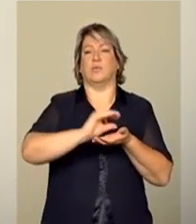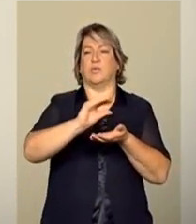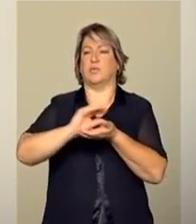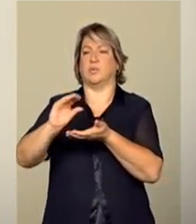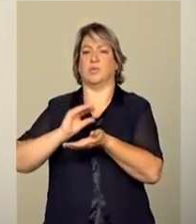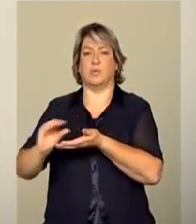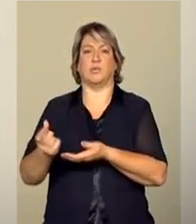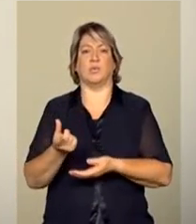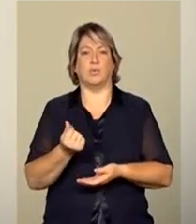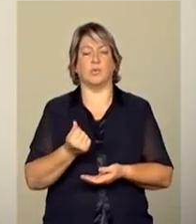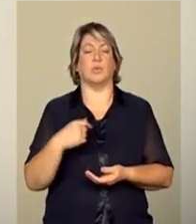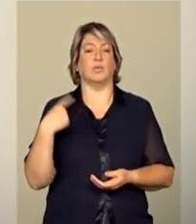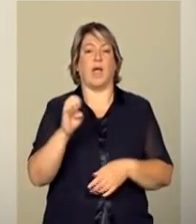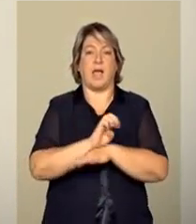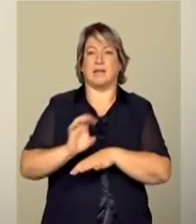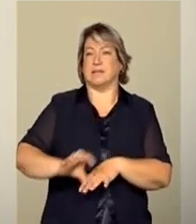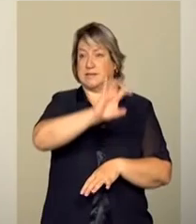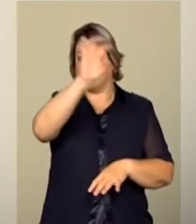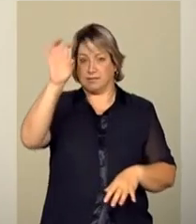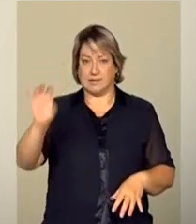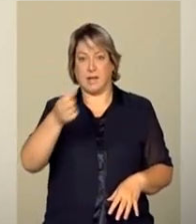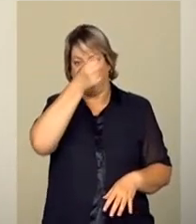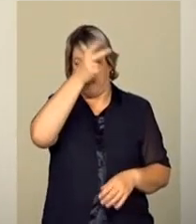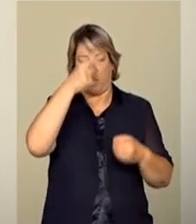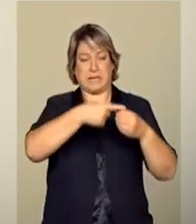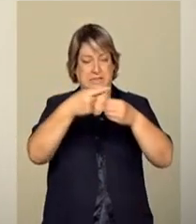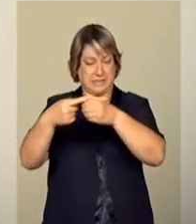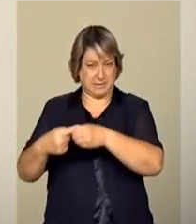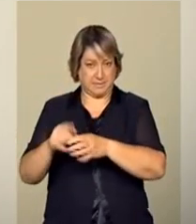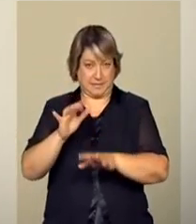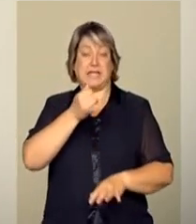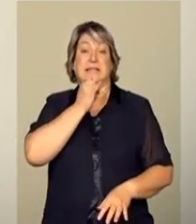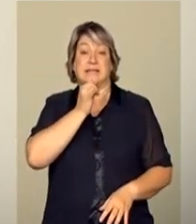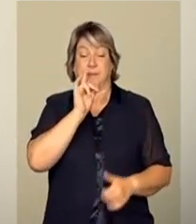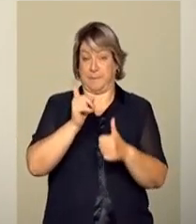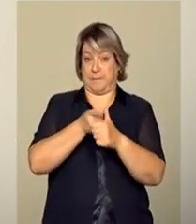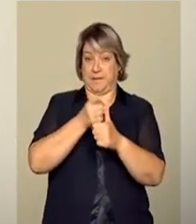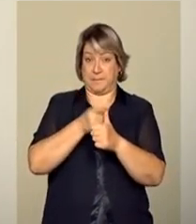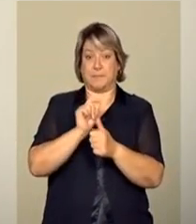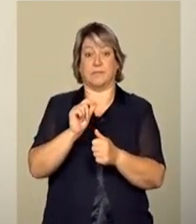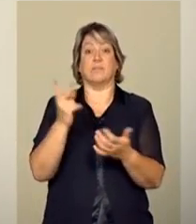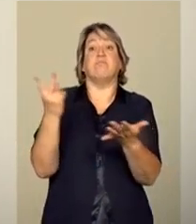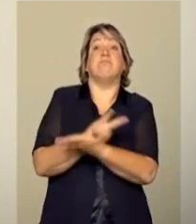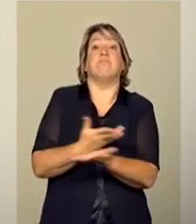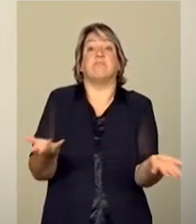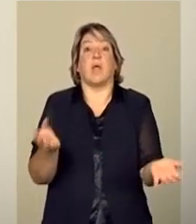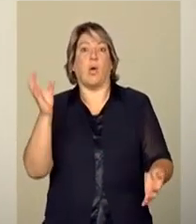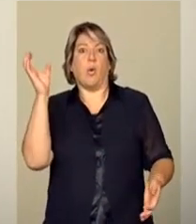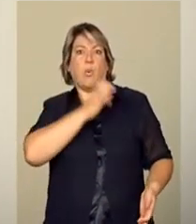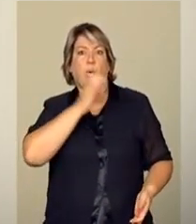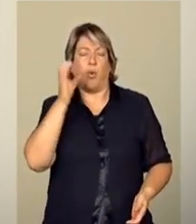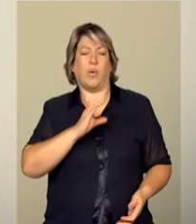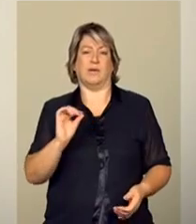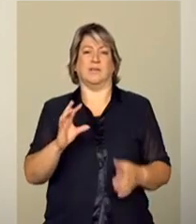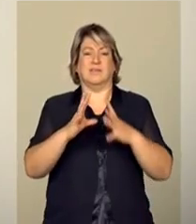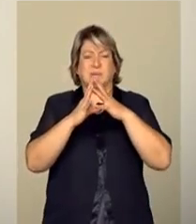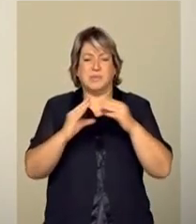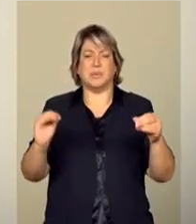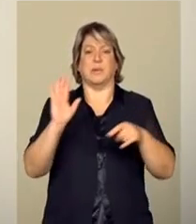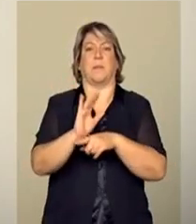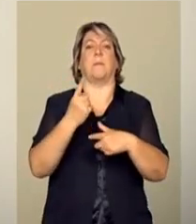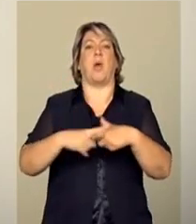recurso para os estados e municípios por exemplo primeiro diante da emergência de combater os efeitos da